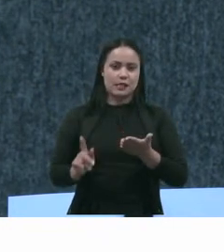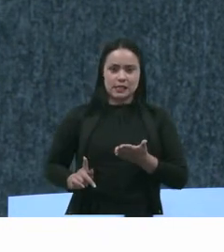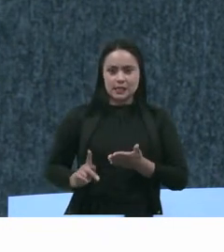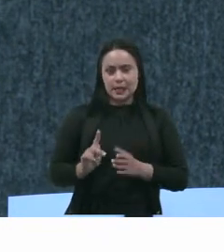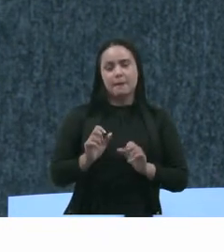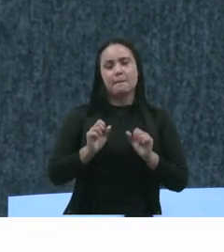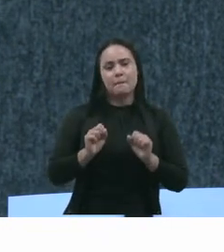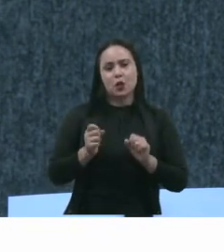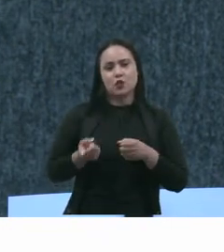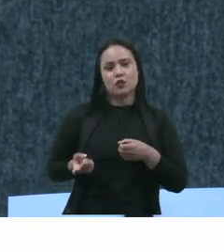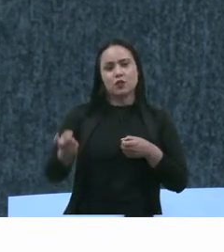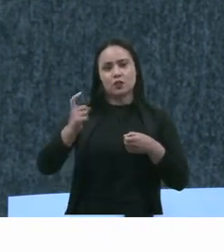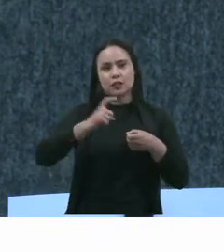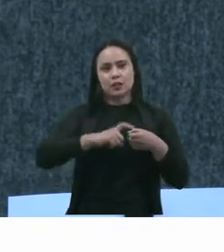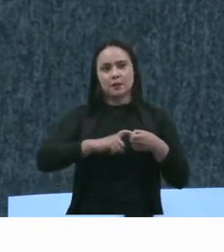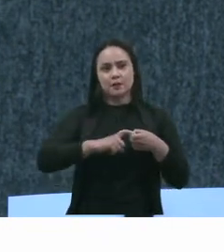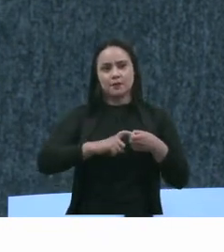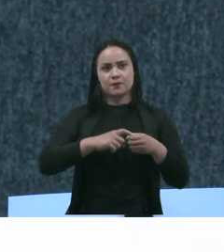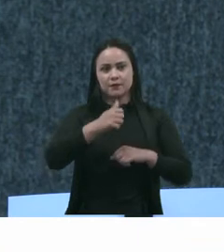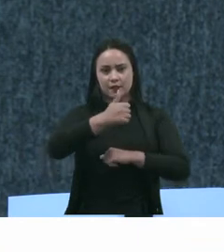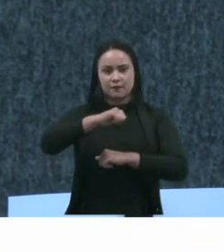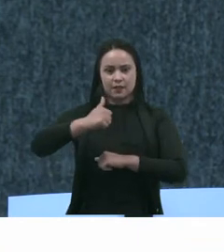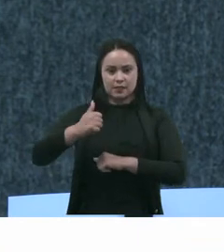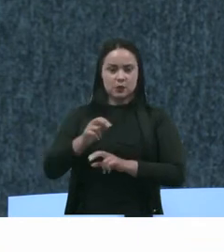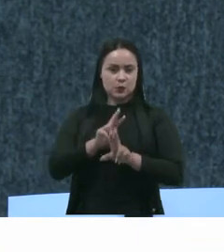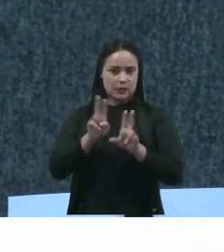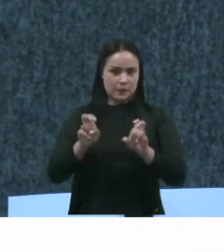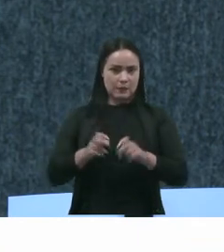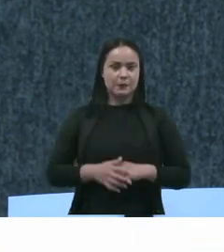pode voltar ao reexame das matérias.